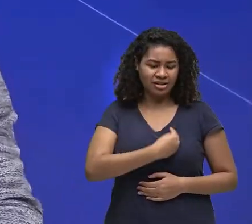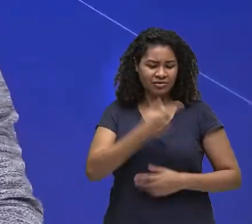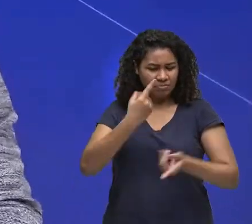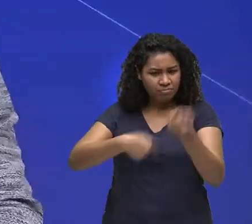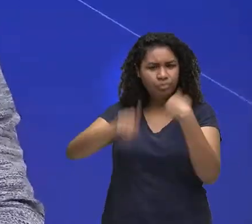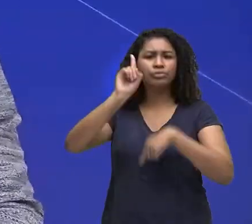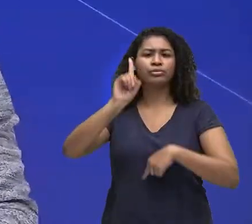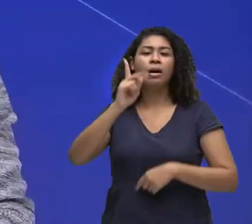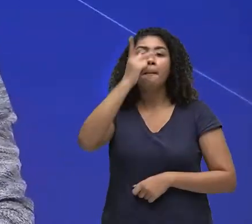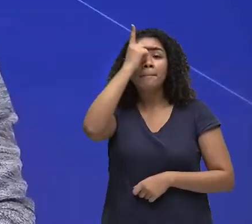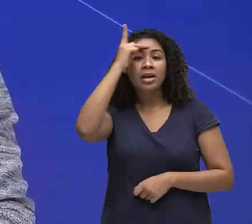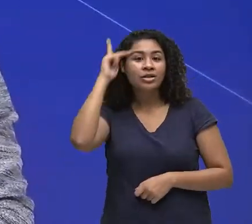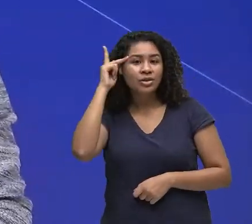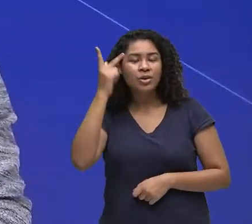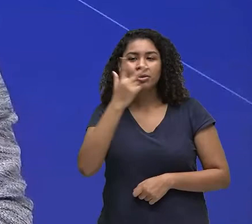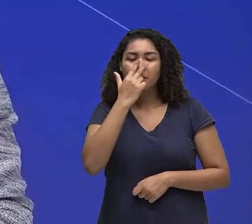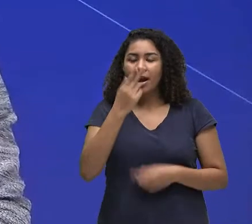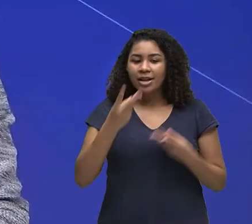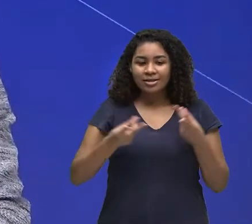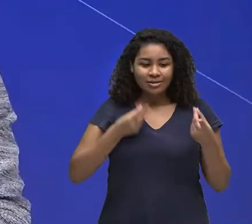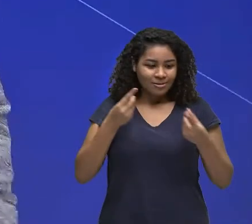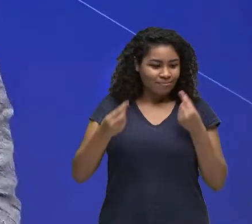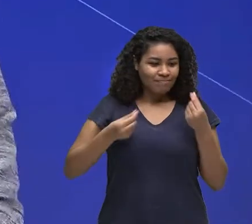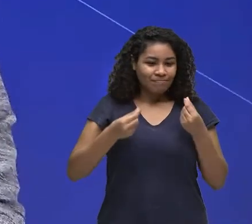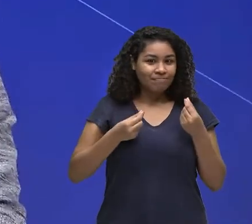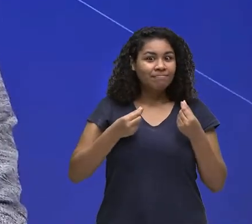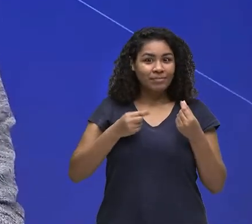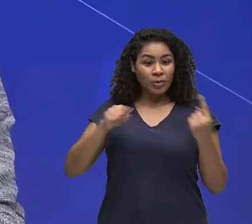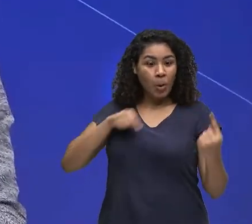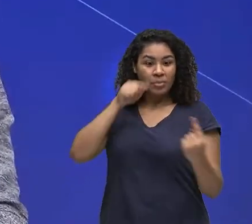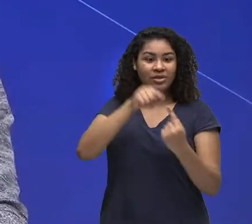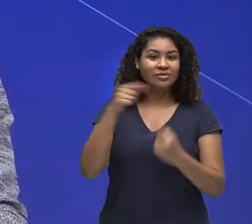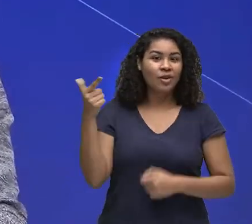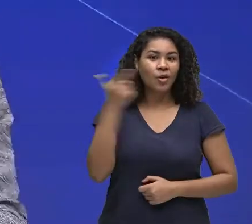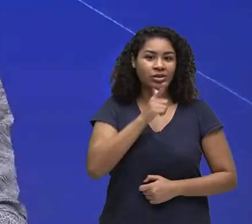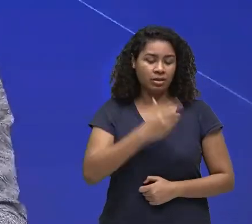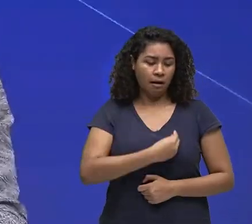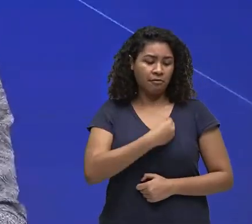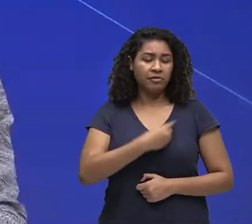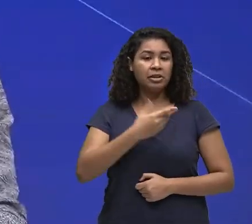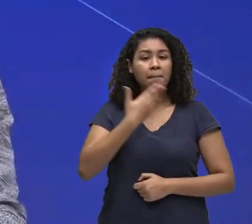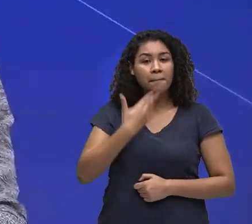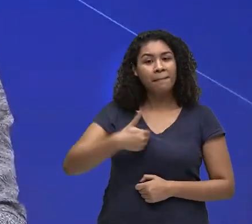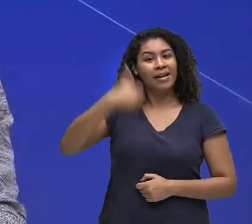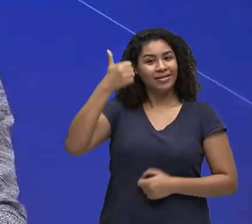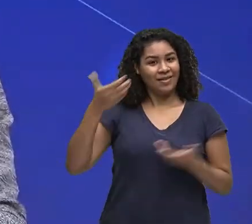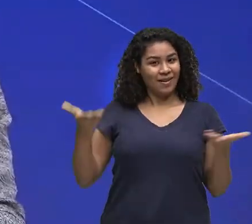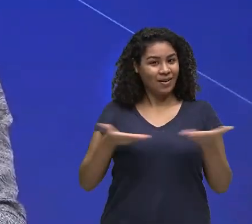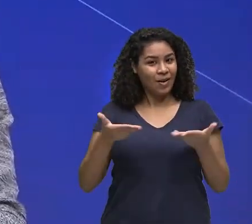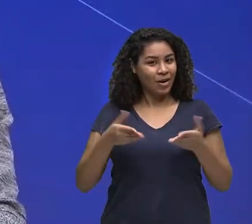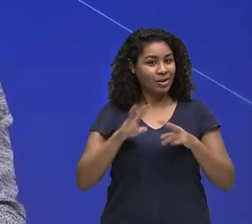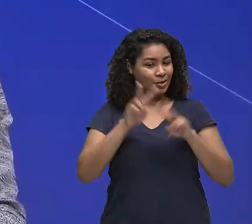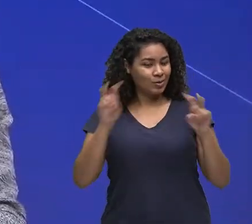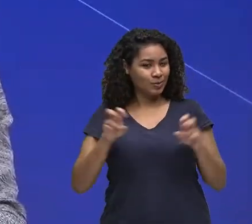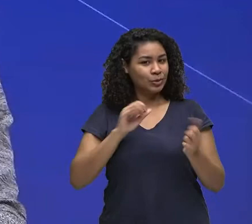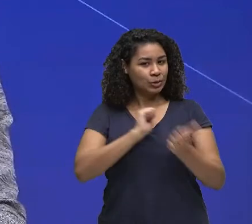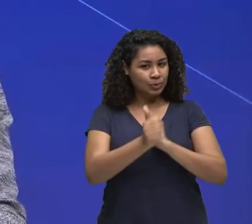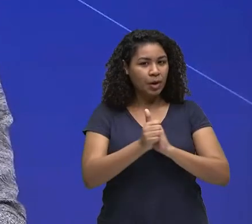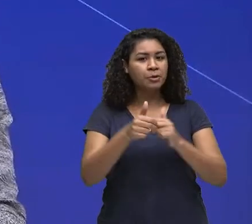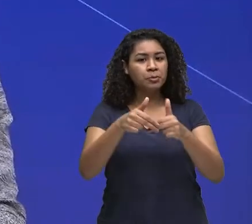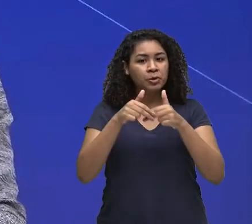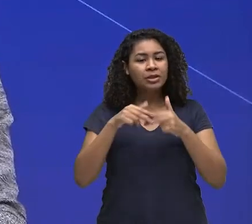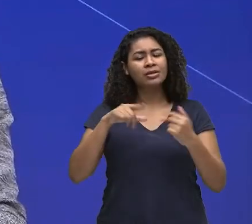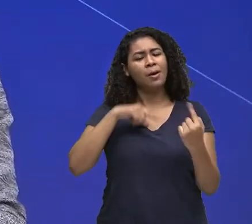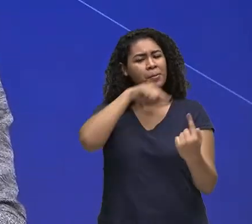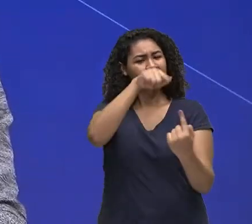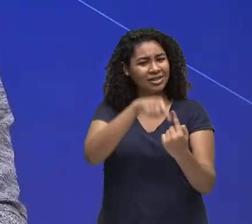de pessoas que se encontraram nesse esporte, que de repente mudaram sua realidade, né? O esporte não só pelo esporte, mas o esporte por objetivos